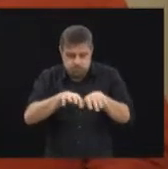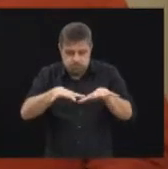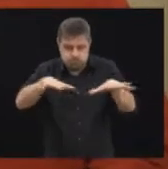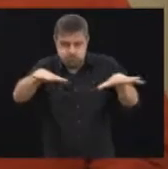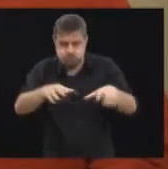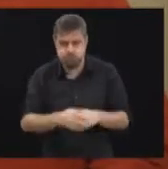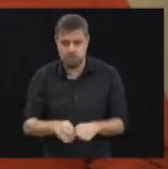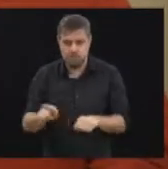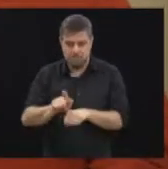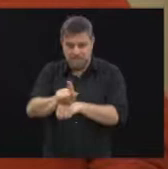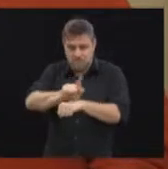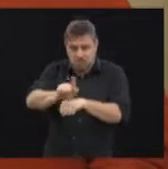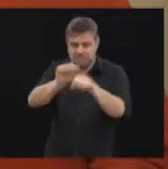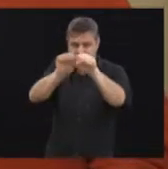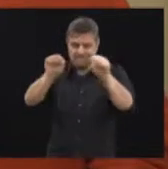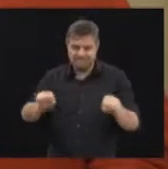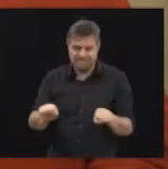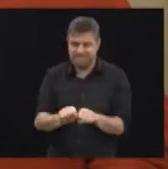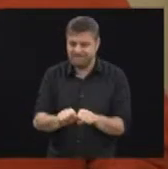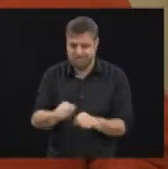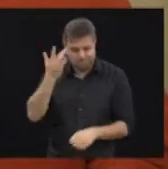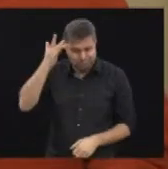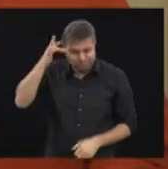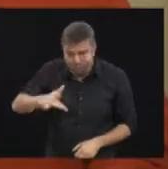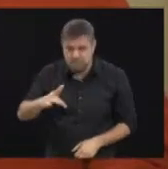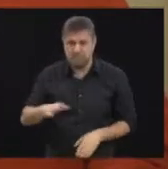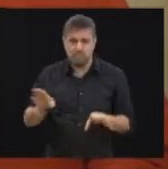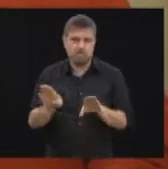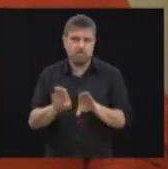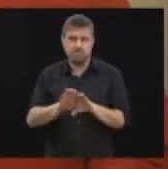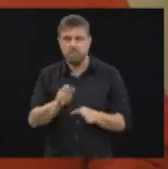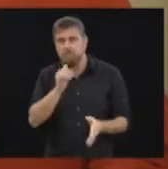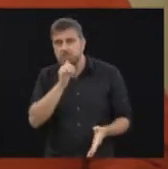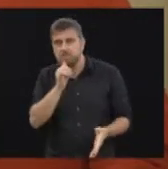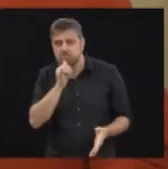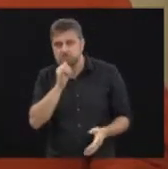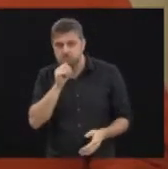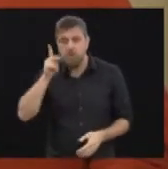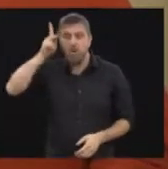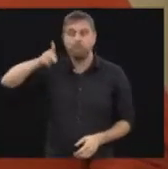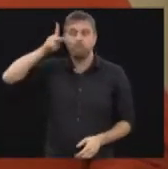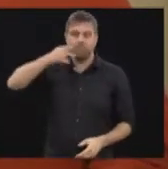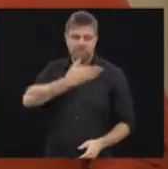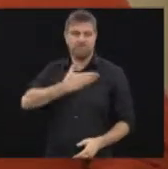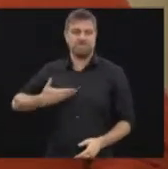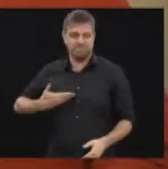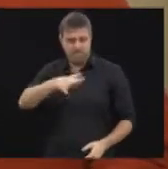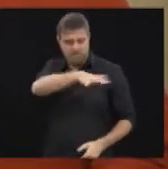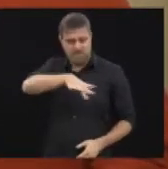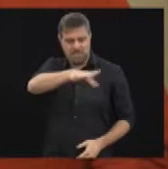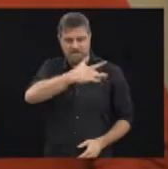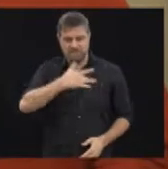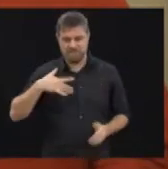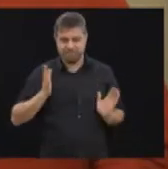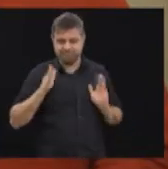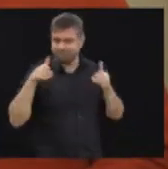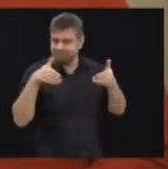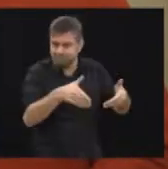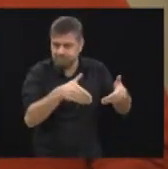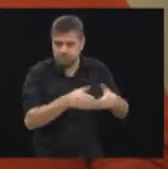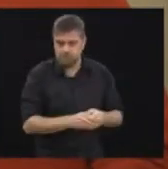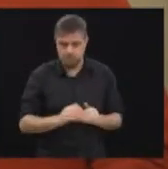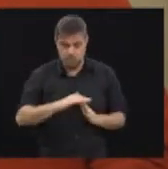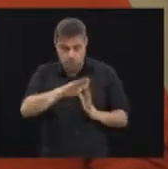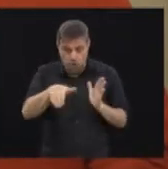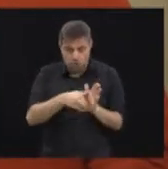como epidemiologia, como gestão de sistemas, como políticas públicas de